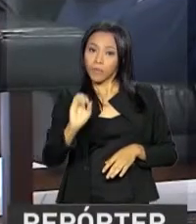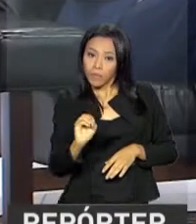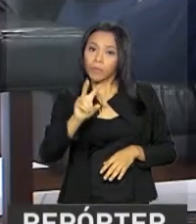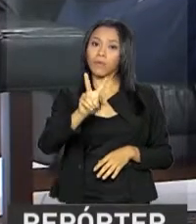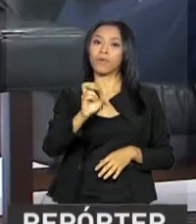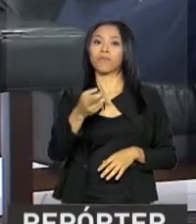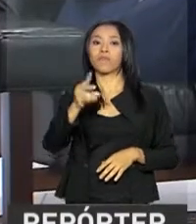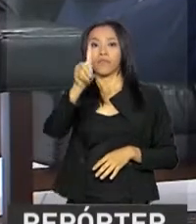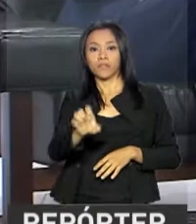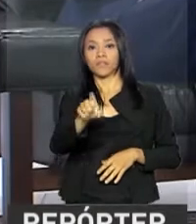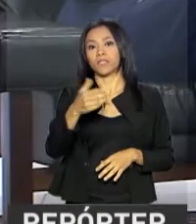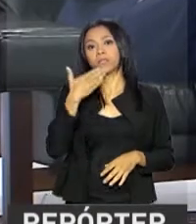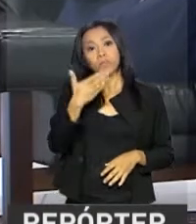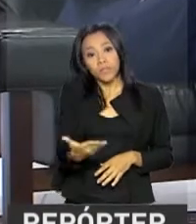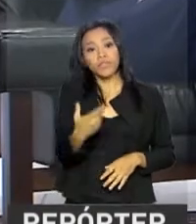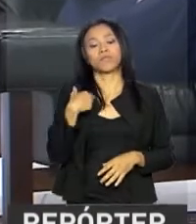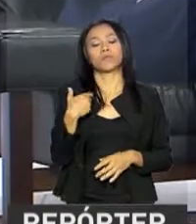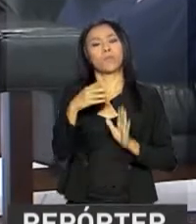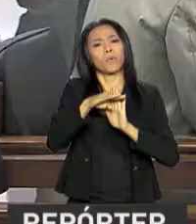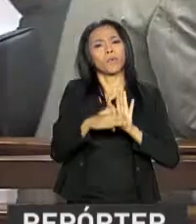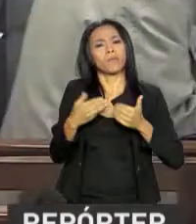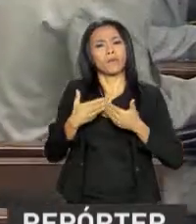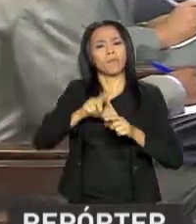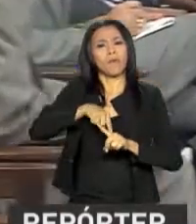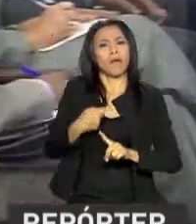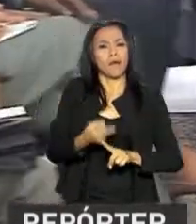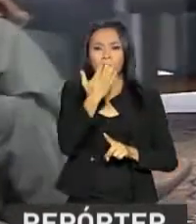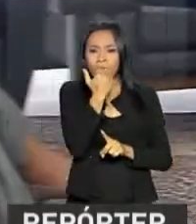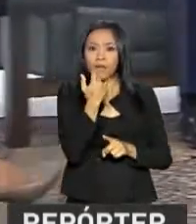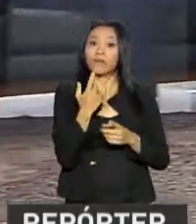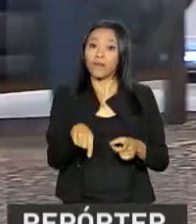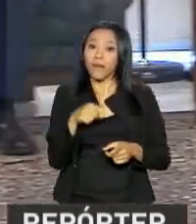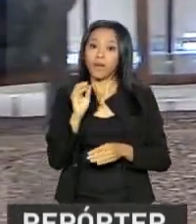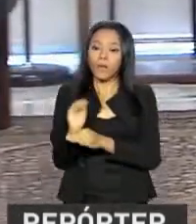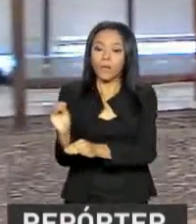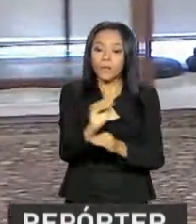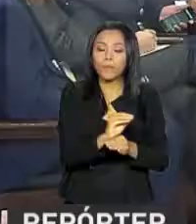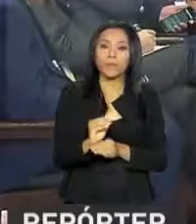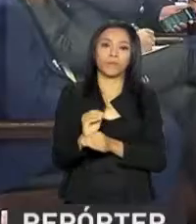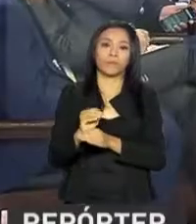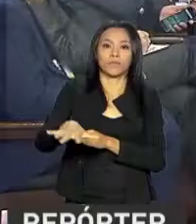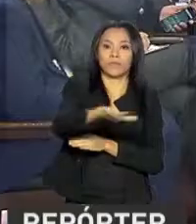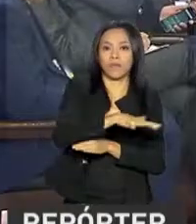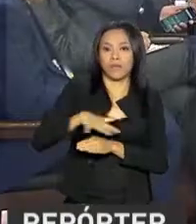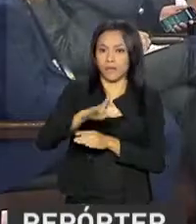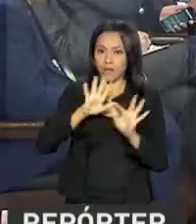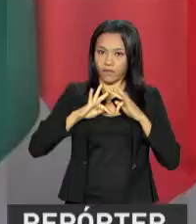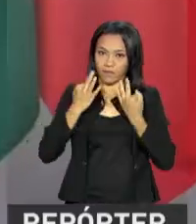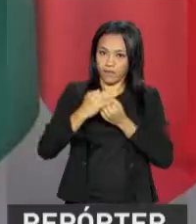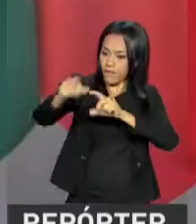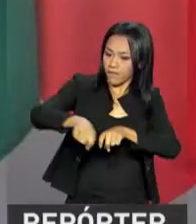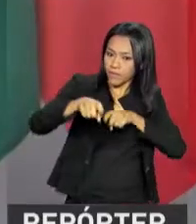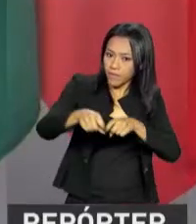a ampliação do programa mais alimentos que prevê a assistência para a agricultura familiar o presidente michel temer